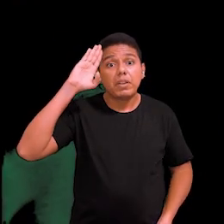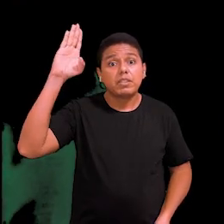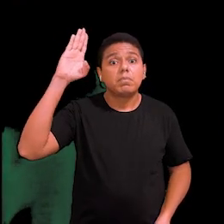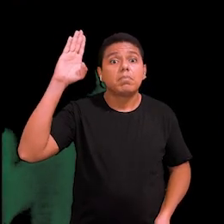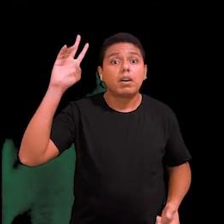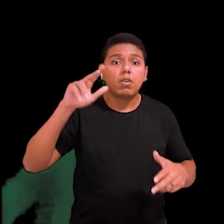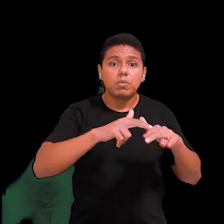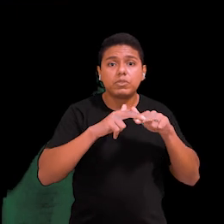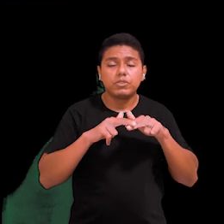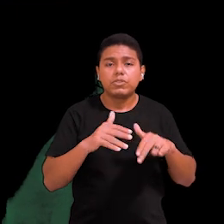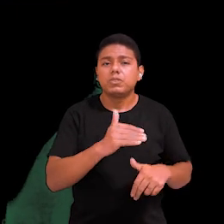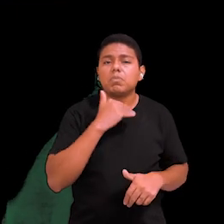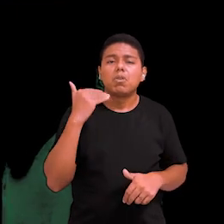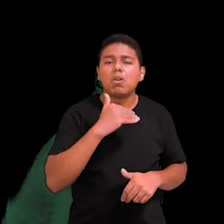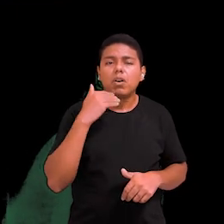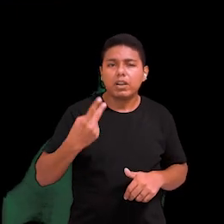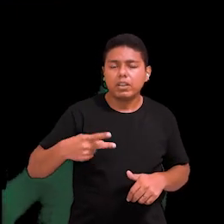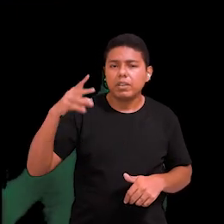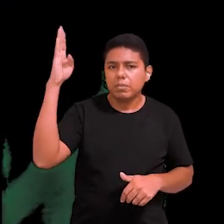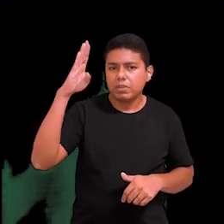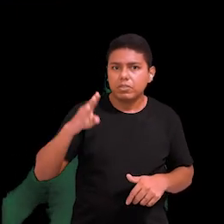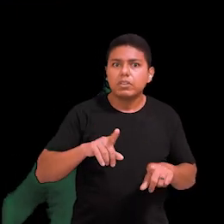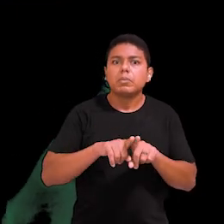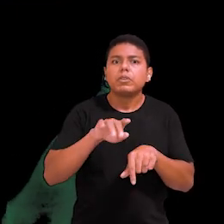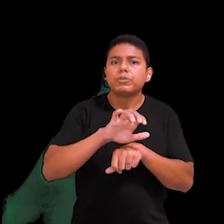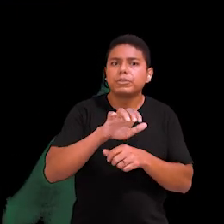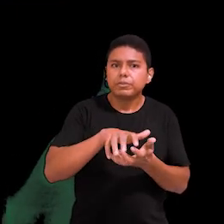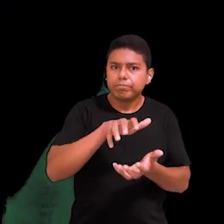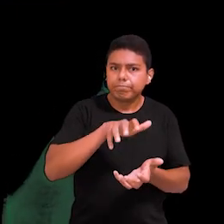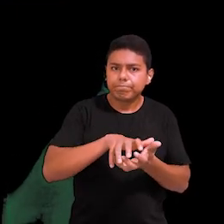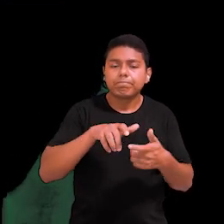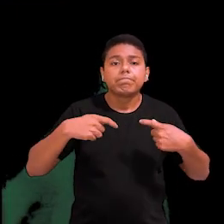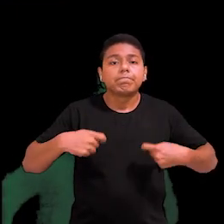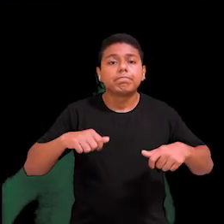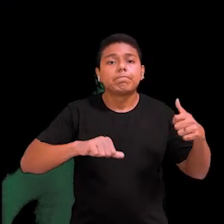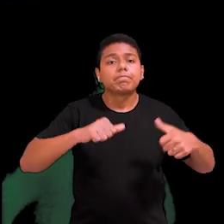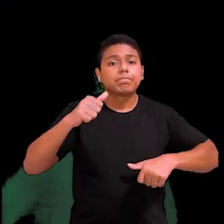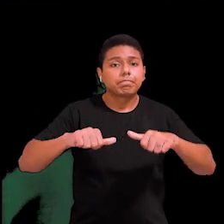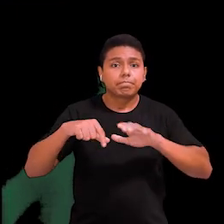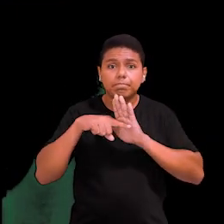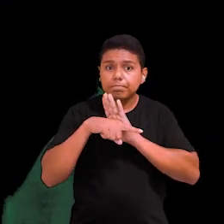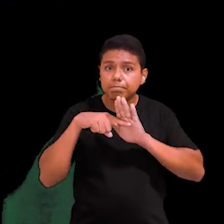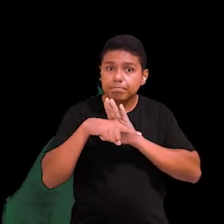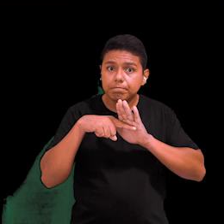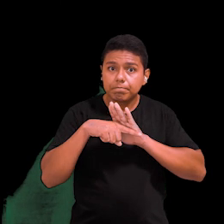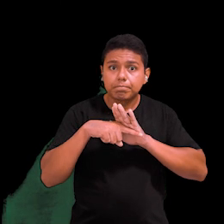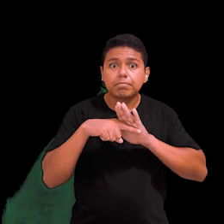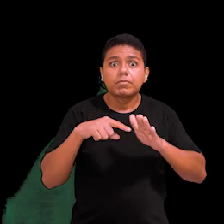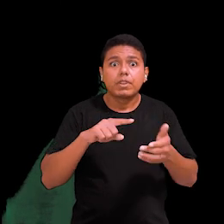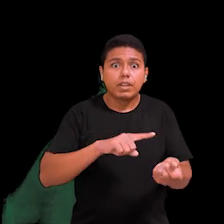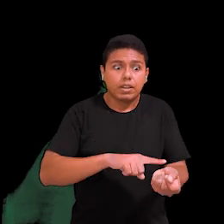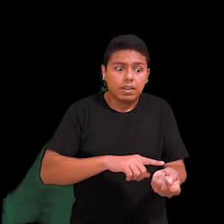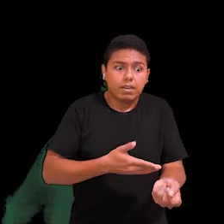hipertensivas. É a principal causa de mortalidade materna no Brasil e no nosso estado de Pernambuco. É